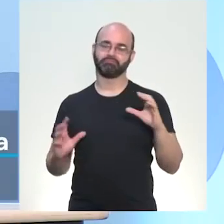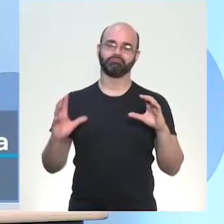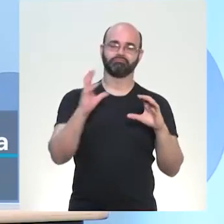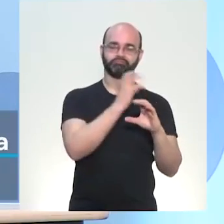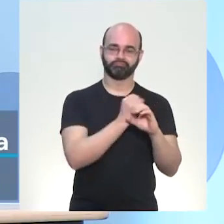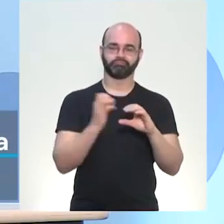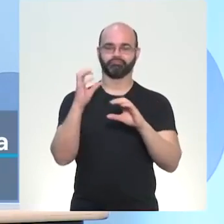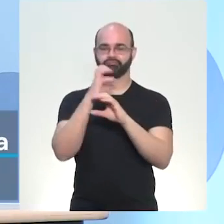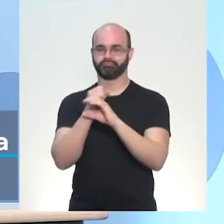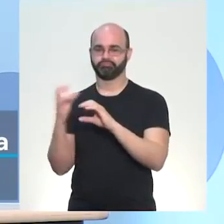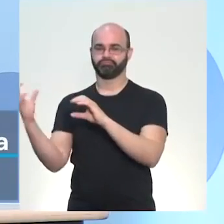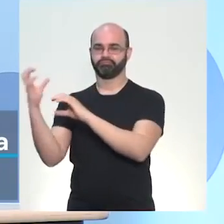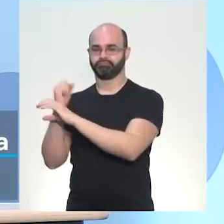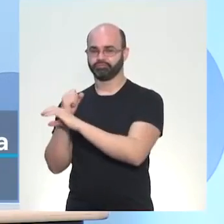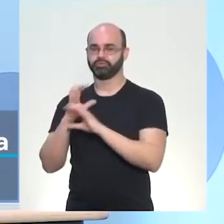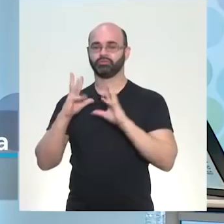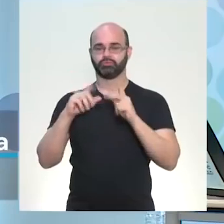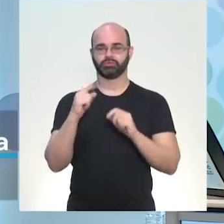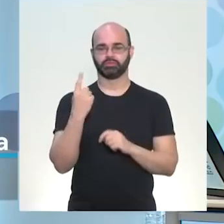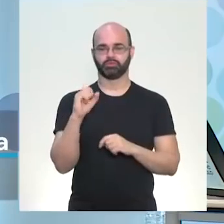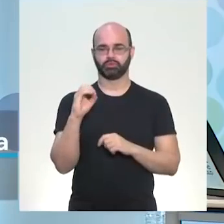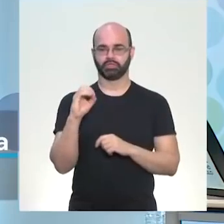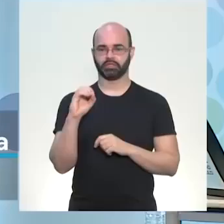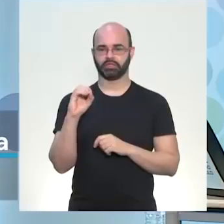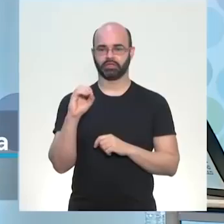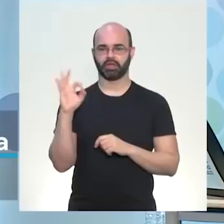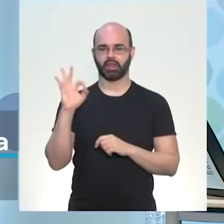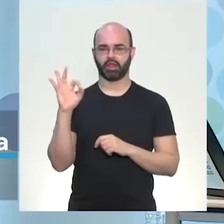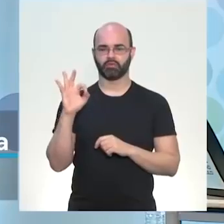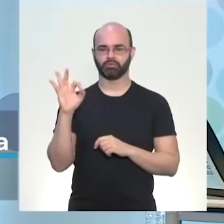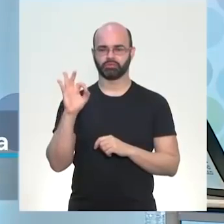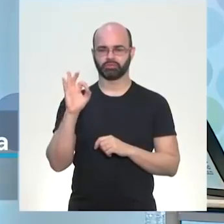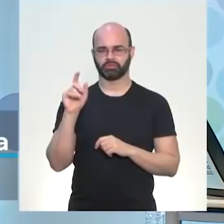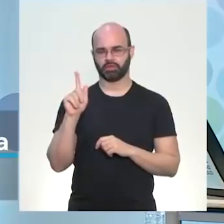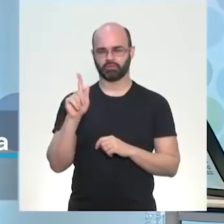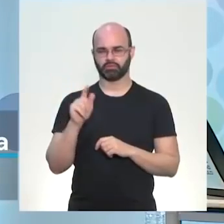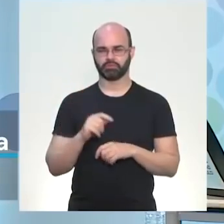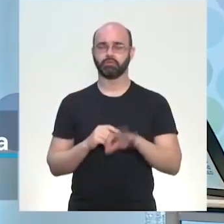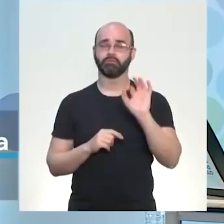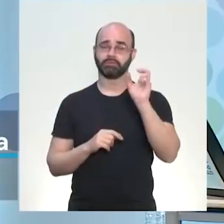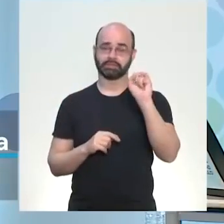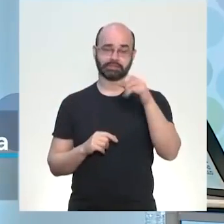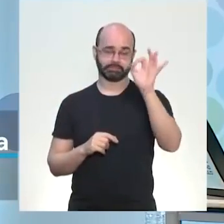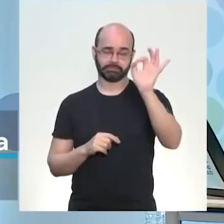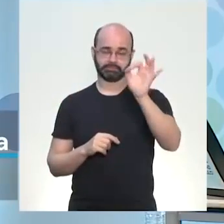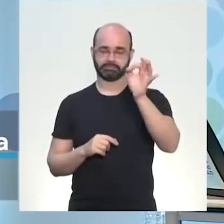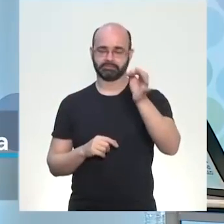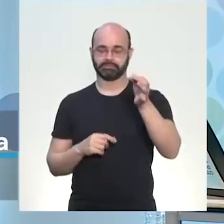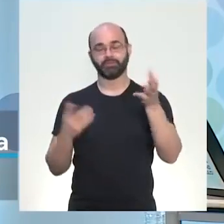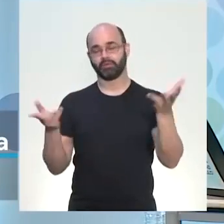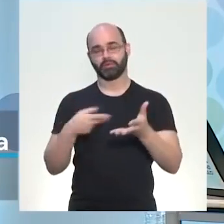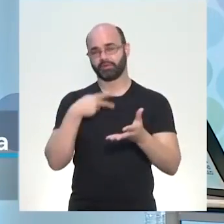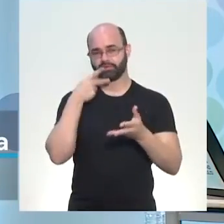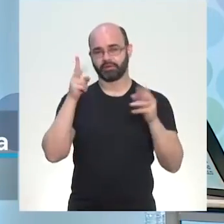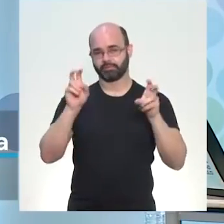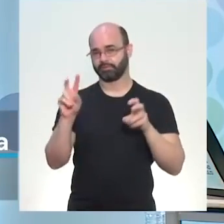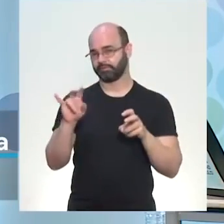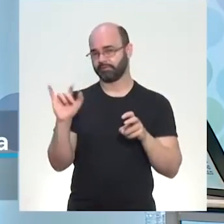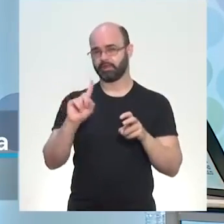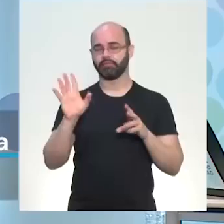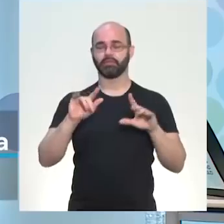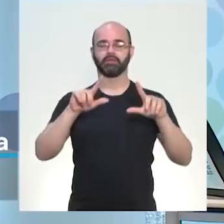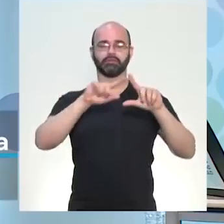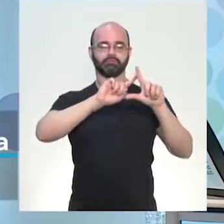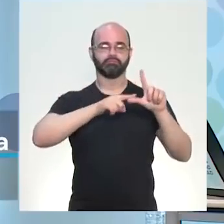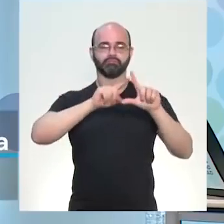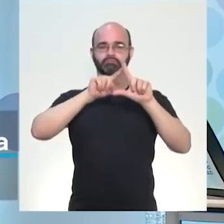dos ângulos dá 180 graus. Isso mesmo. Hoje nós não vamos comentar Sim. exatamente sobre isso, mas é essa ideia mesmo. Todos os ângulos, né,